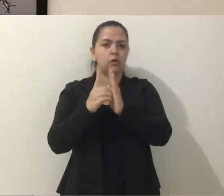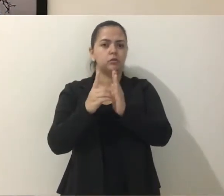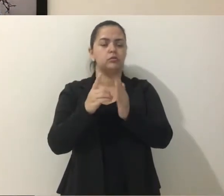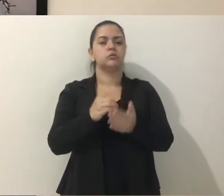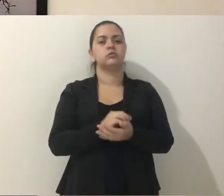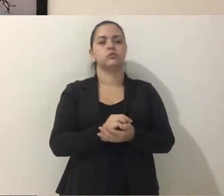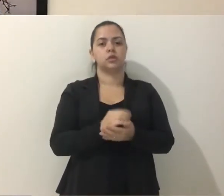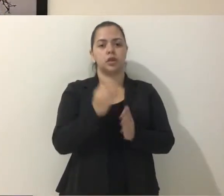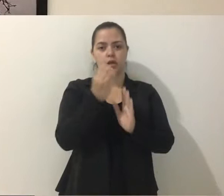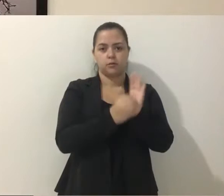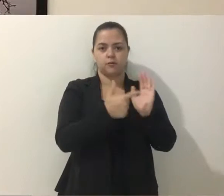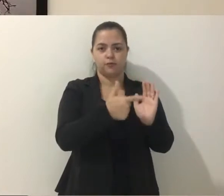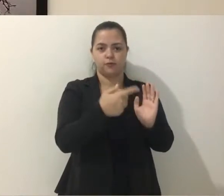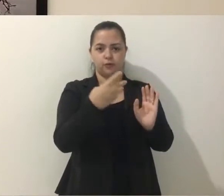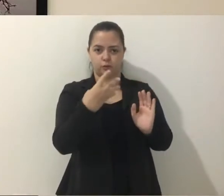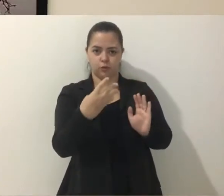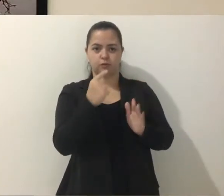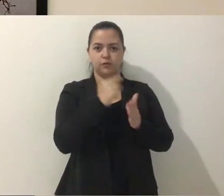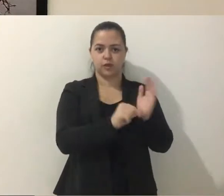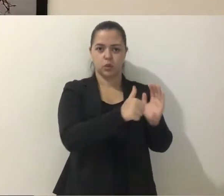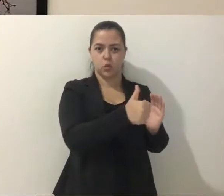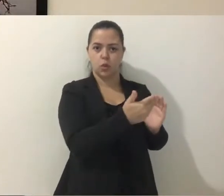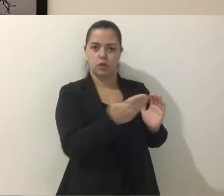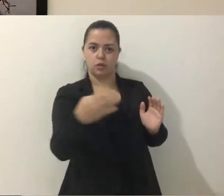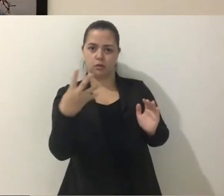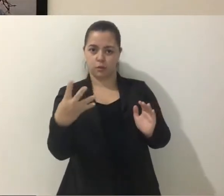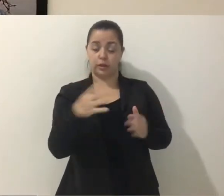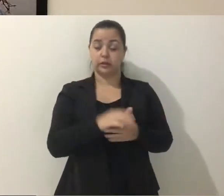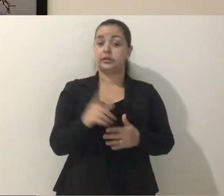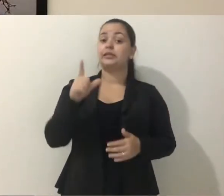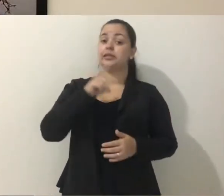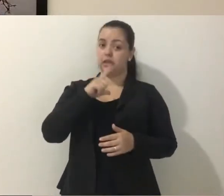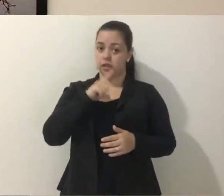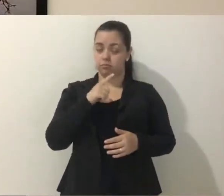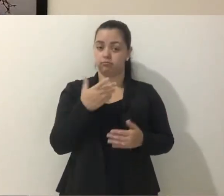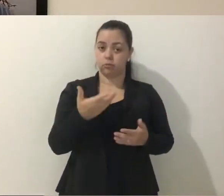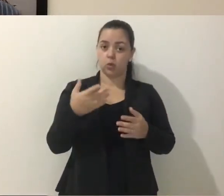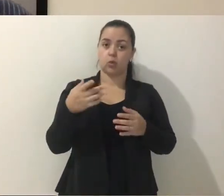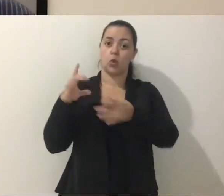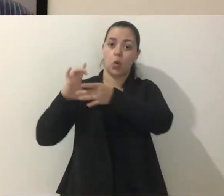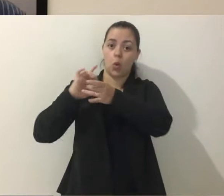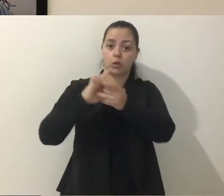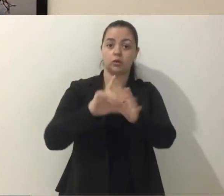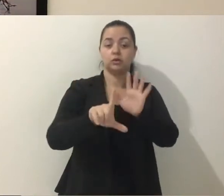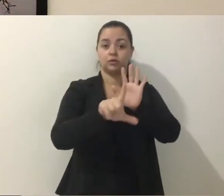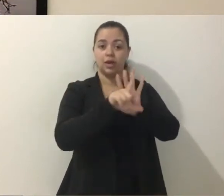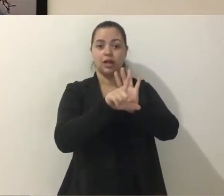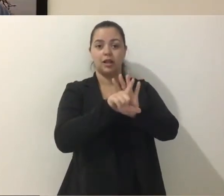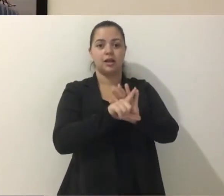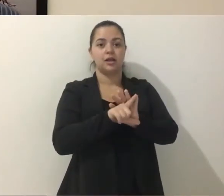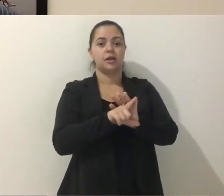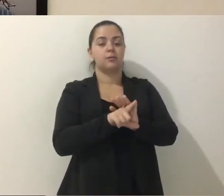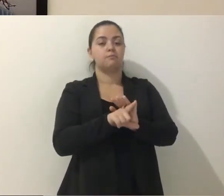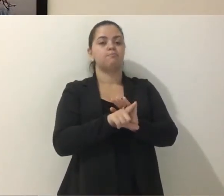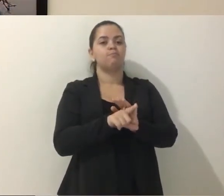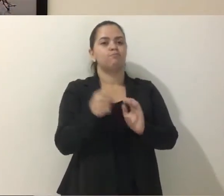4, em que existe ali, sim, pelo contexto da lei, uma normatização,